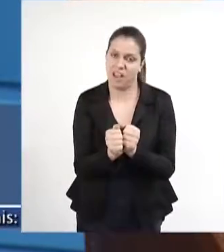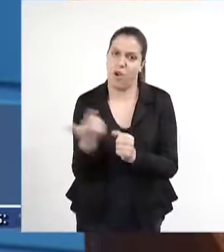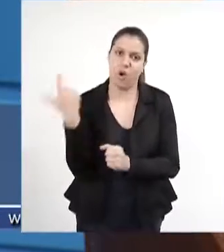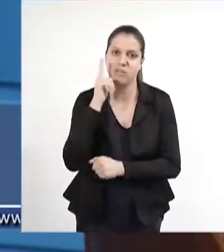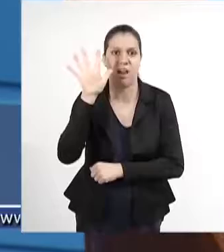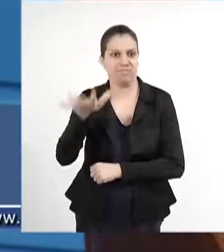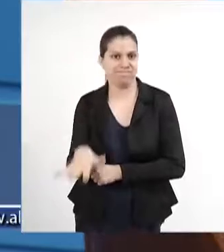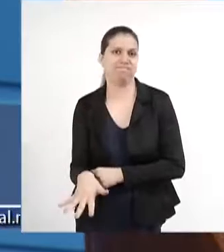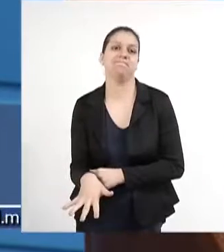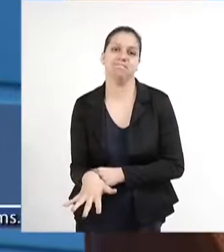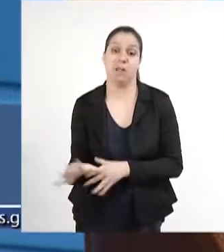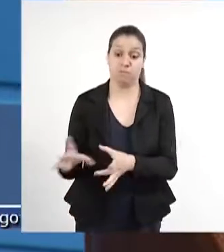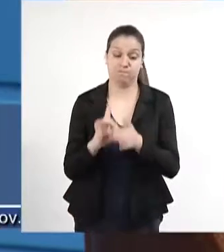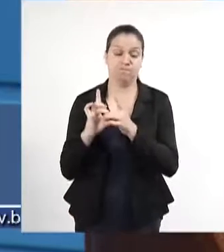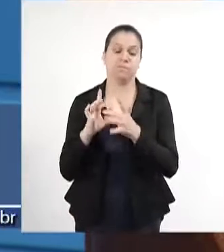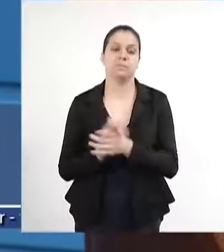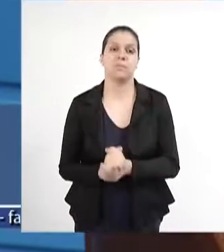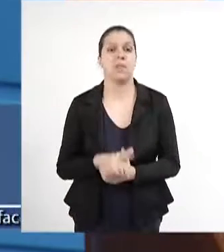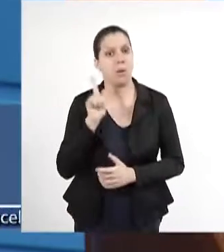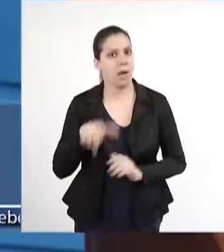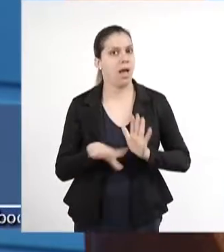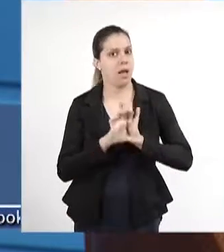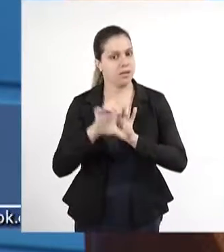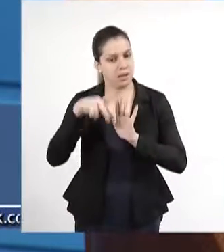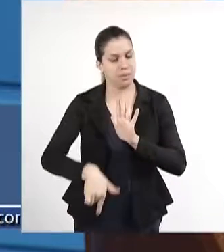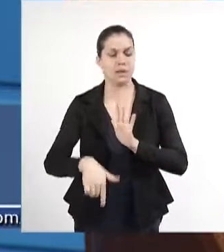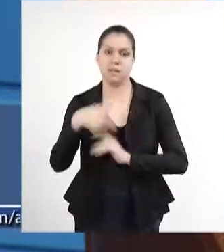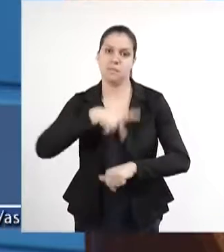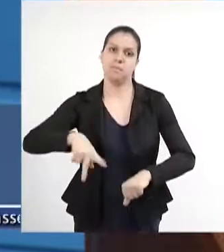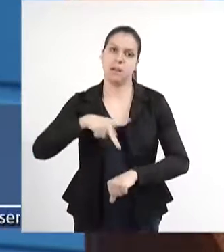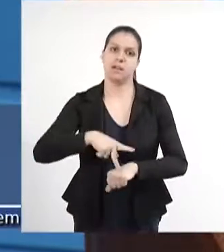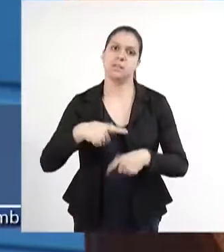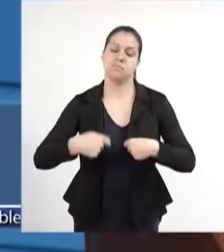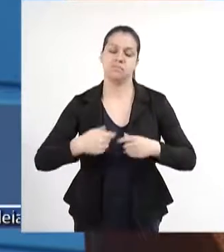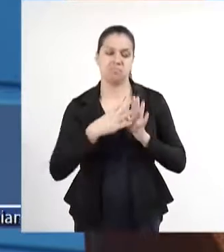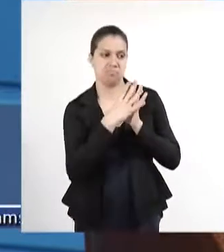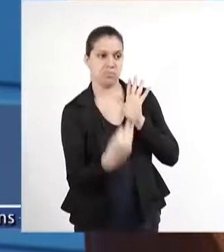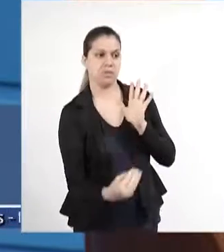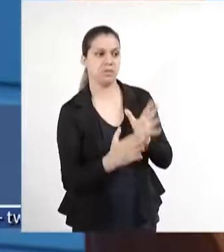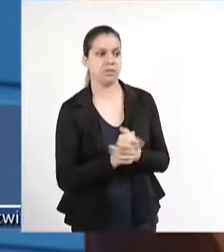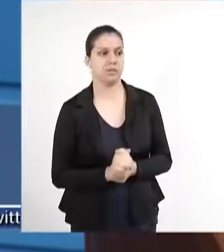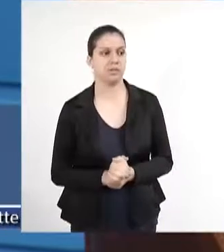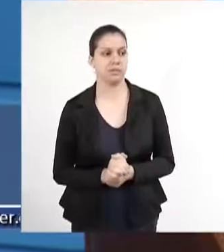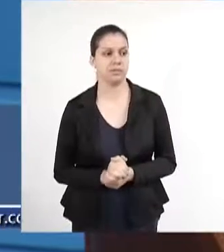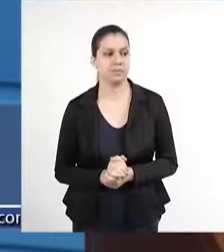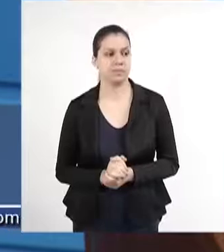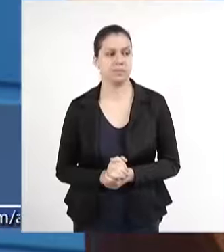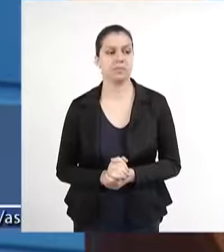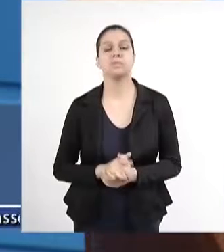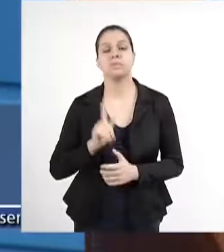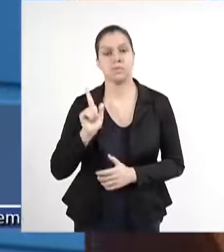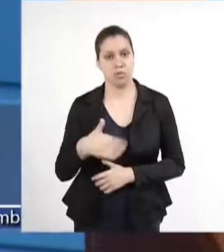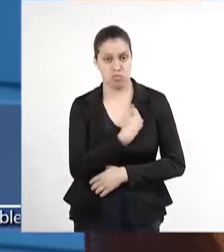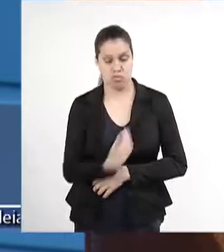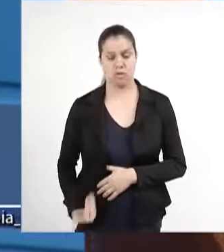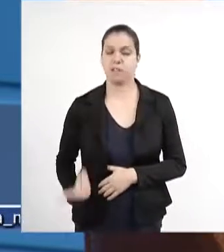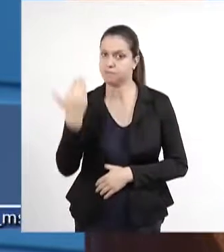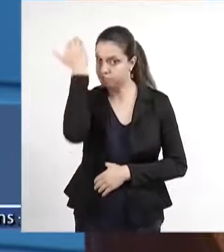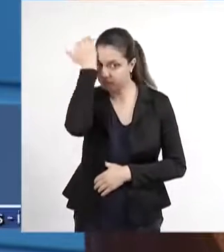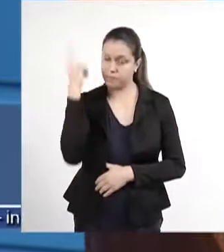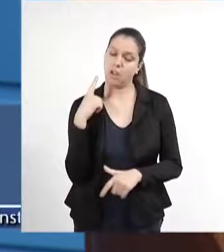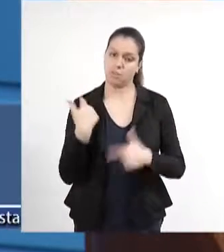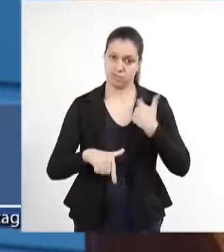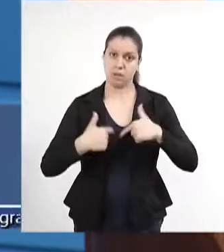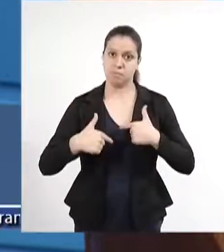exemplos nesse país que devem ser seguidos. Sob a batuta do Reinaldo Azambuja está sendo feito um trabalho nesse sentido, e eu